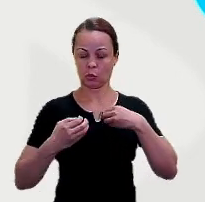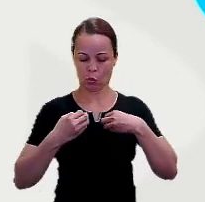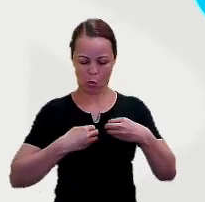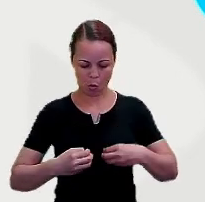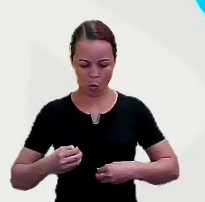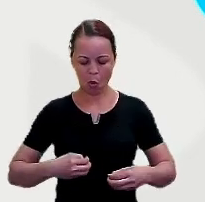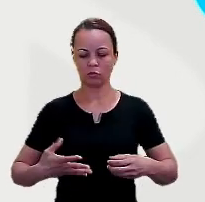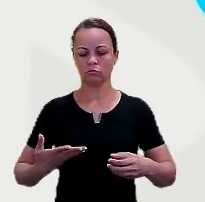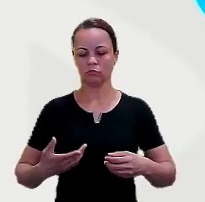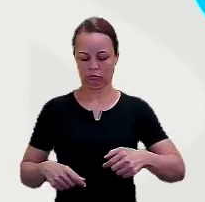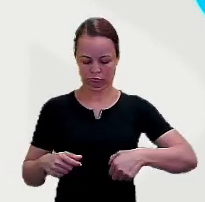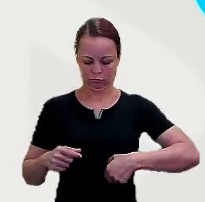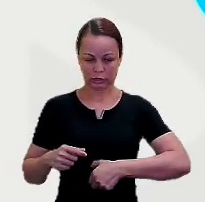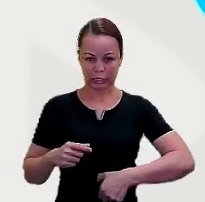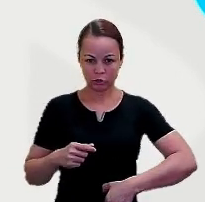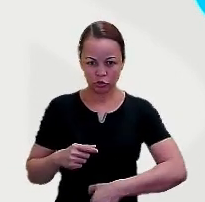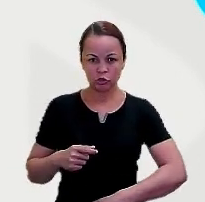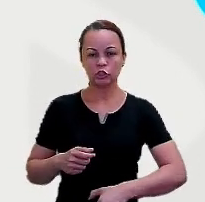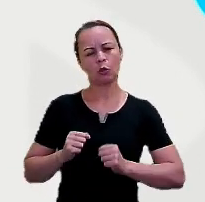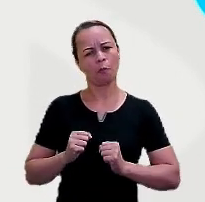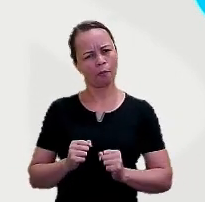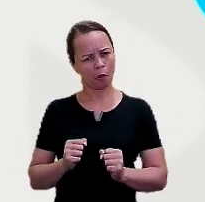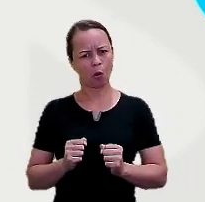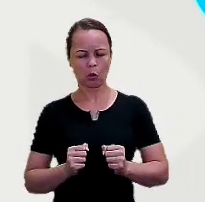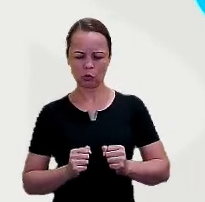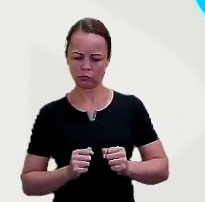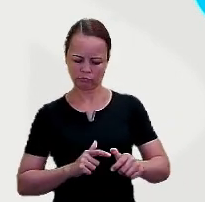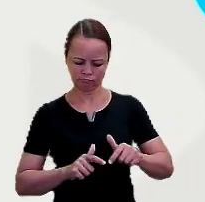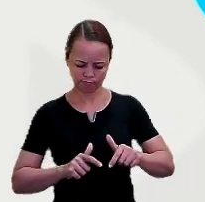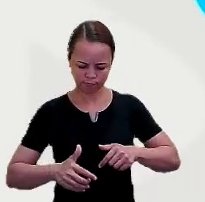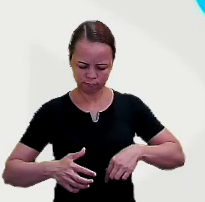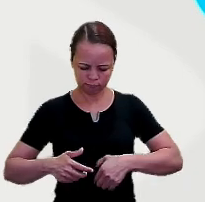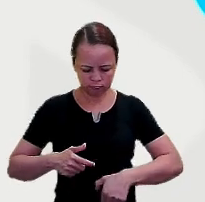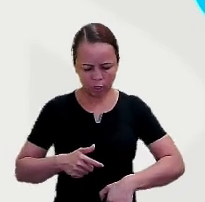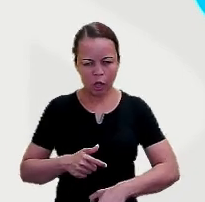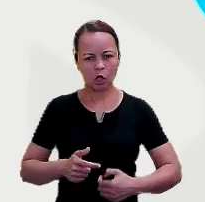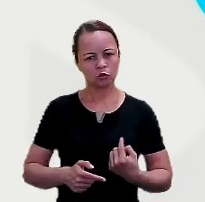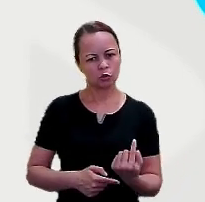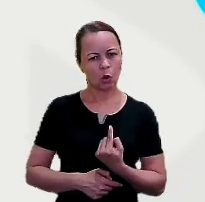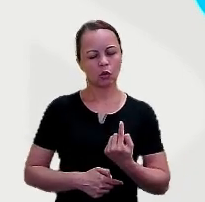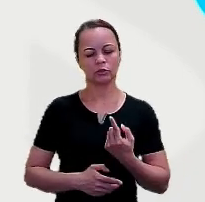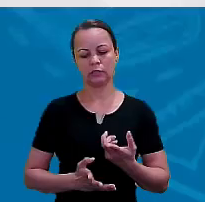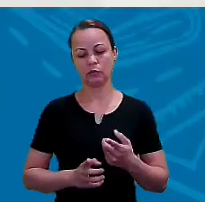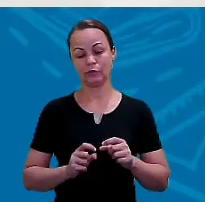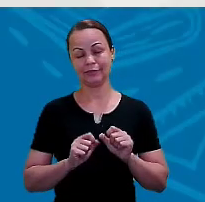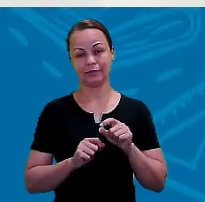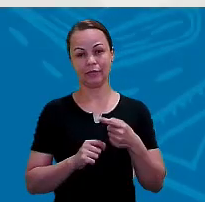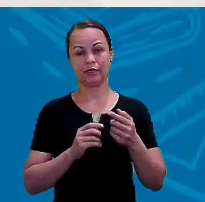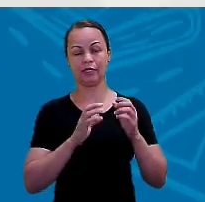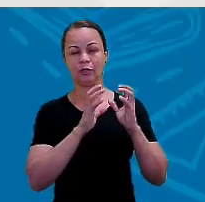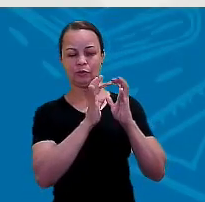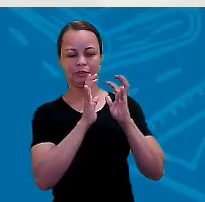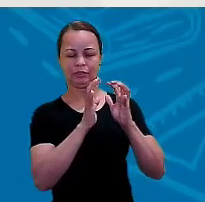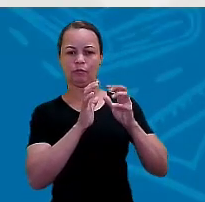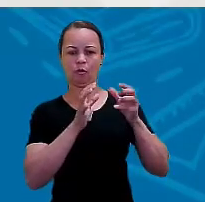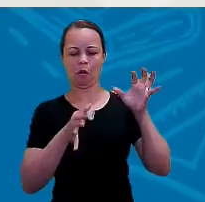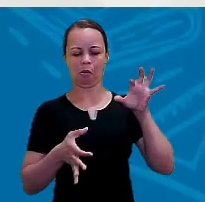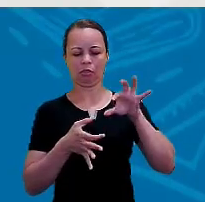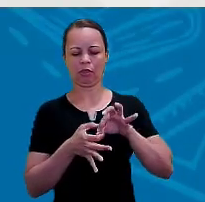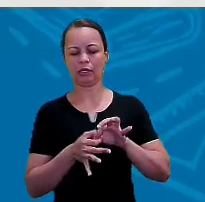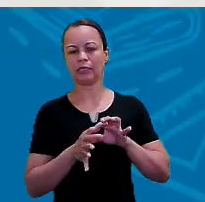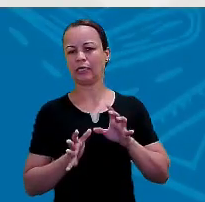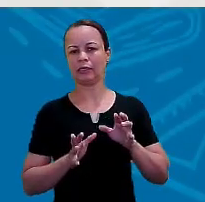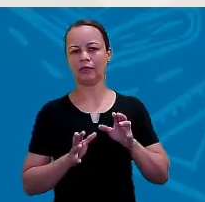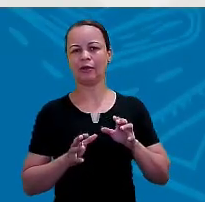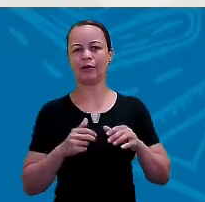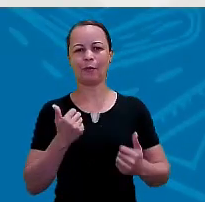funcionar sozinho, sem que o cérebro tenha que comandar alguma ação. Ele tem uma independência, né?